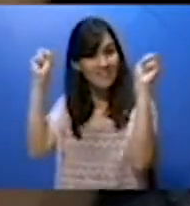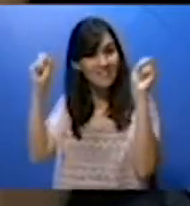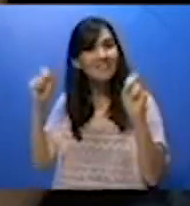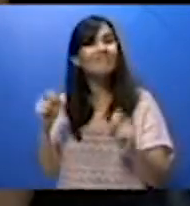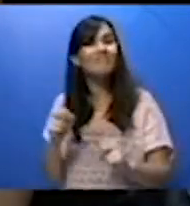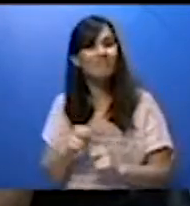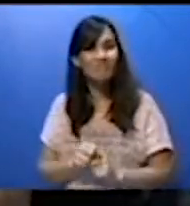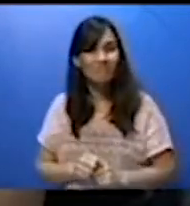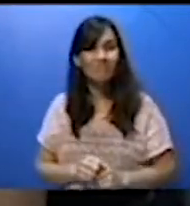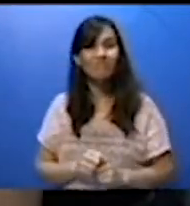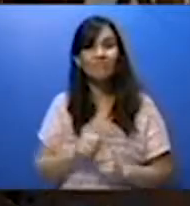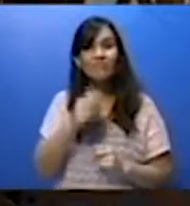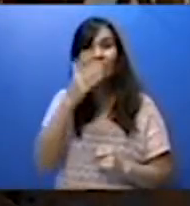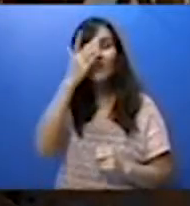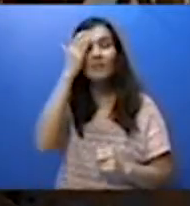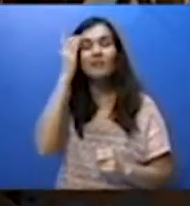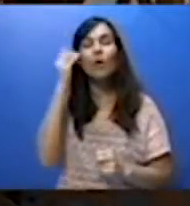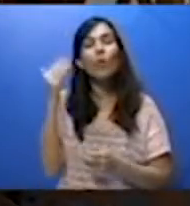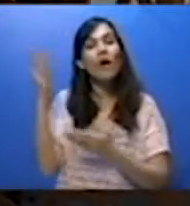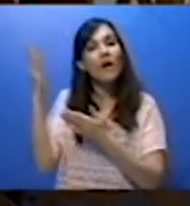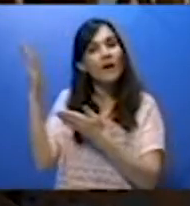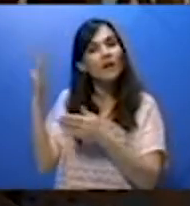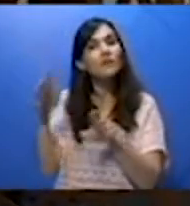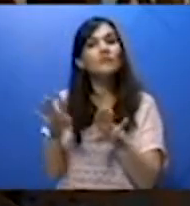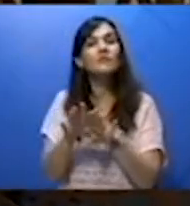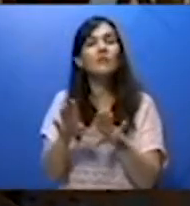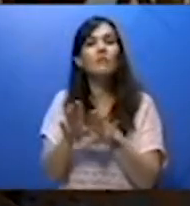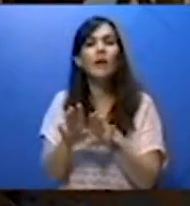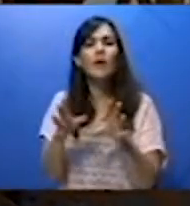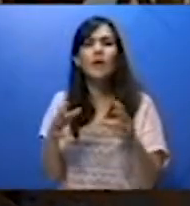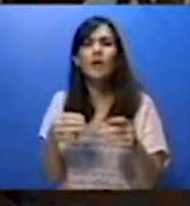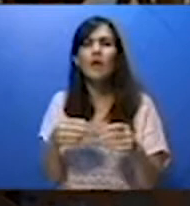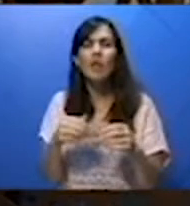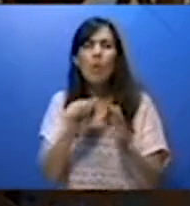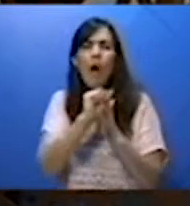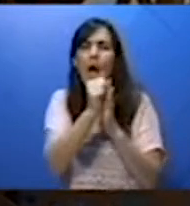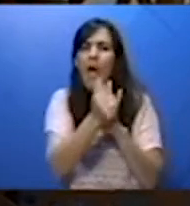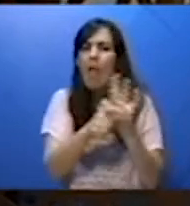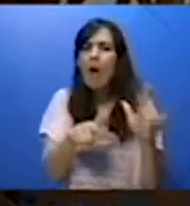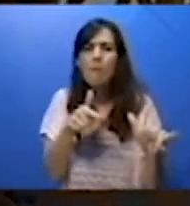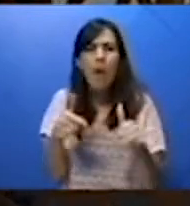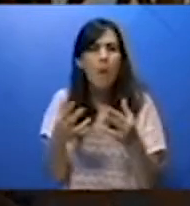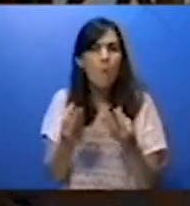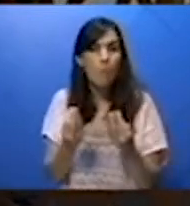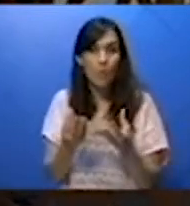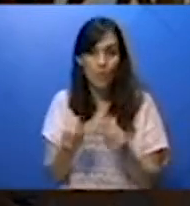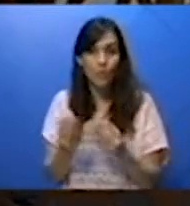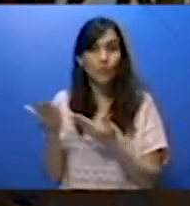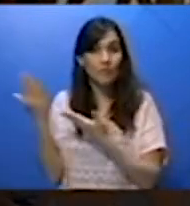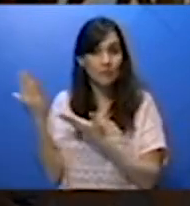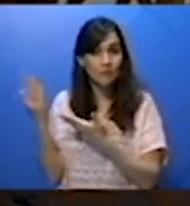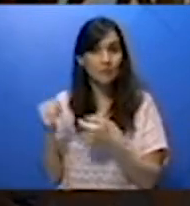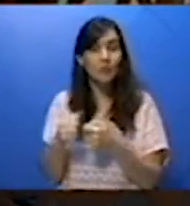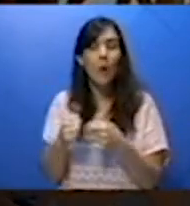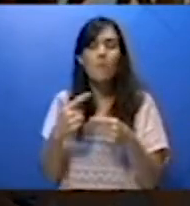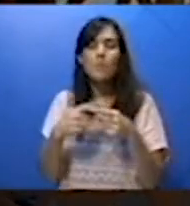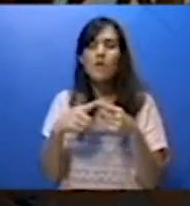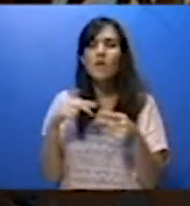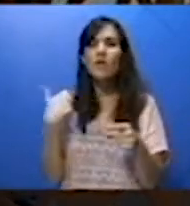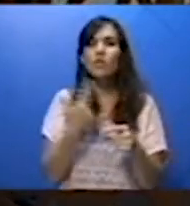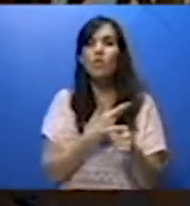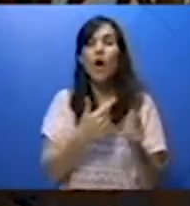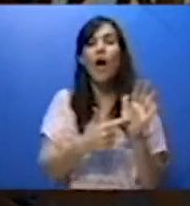então esse daqui são recursos muito trabalhados na sala de recursos nós apresentamos aí as